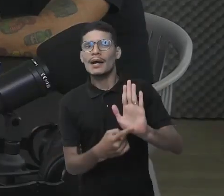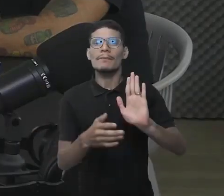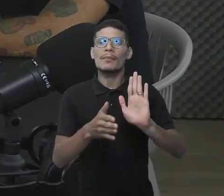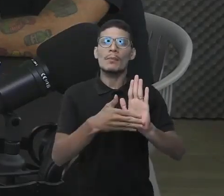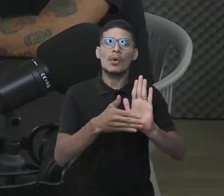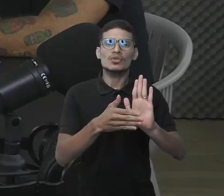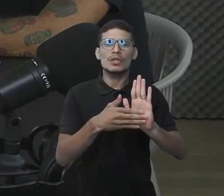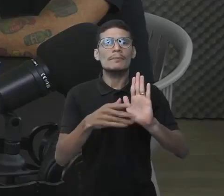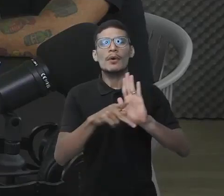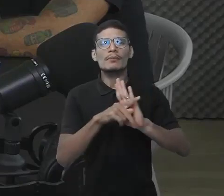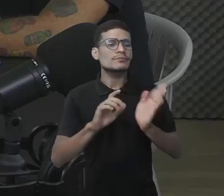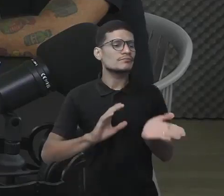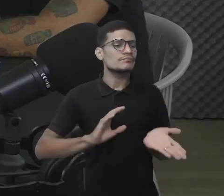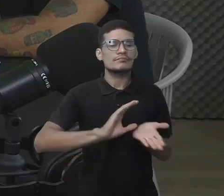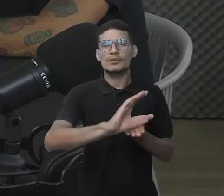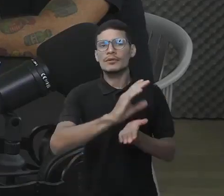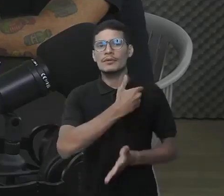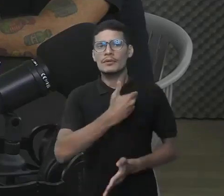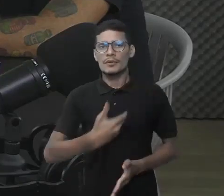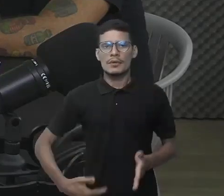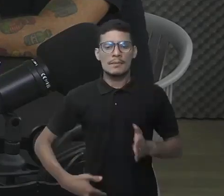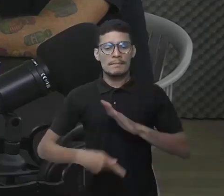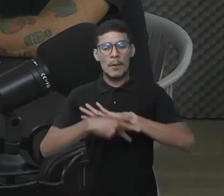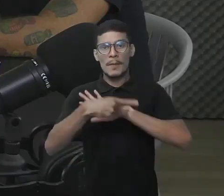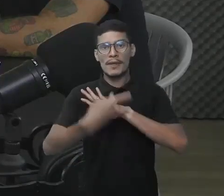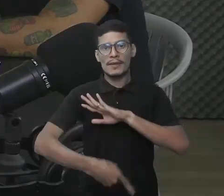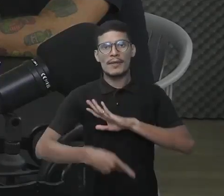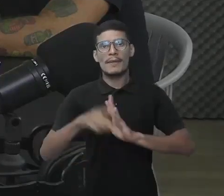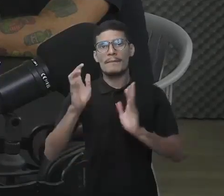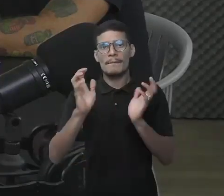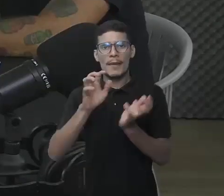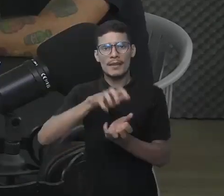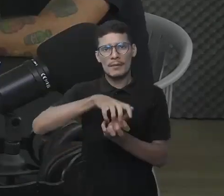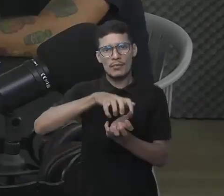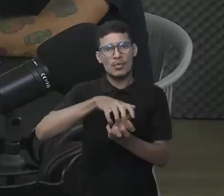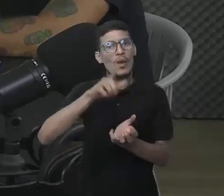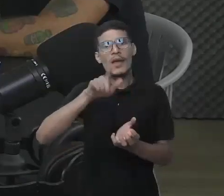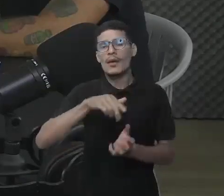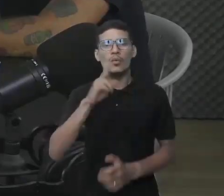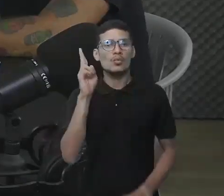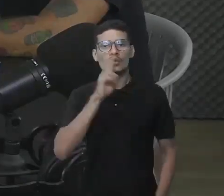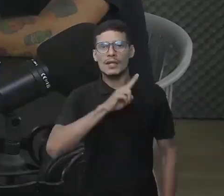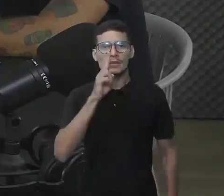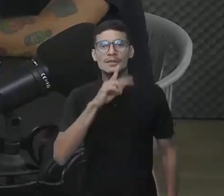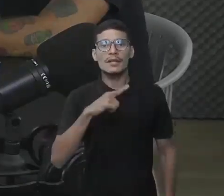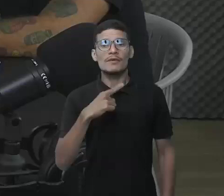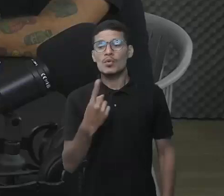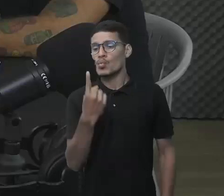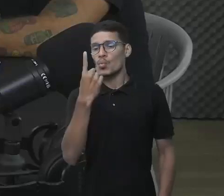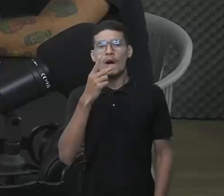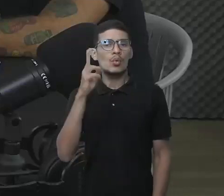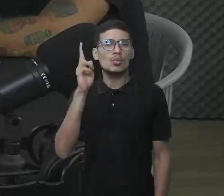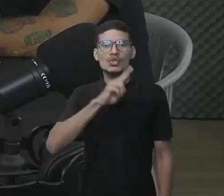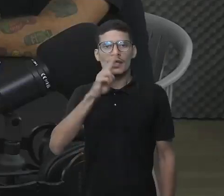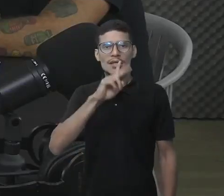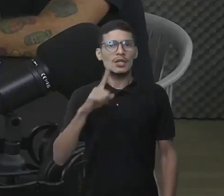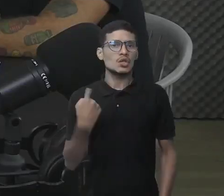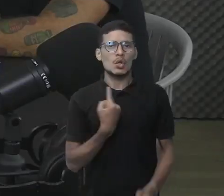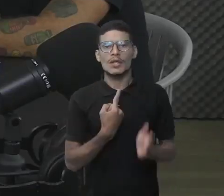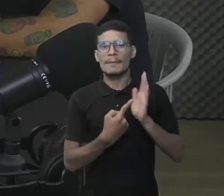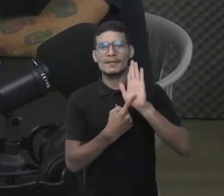orçamento público de Pernambuco de ações urgentes. E uma das ações urgentes que nós